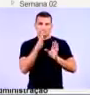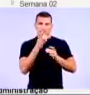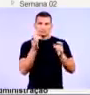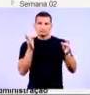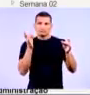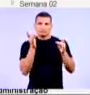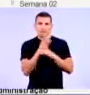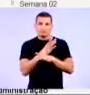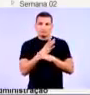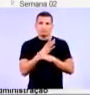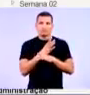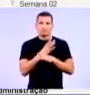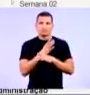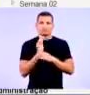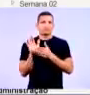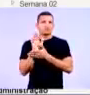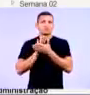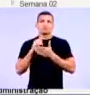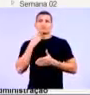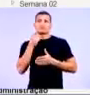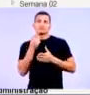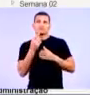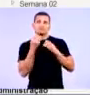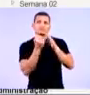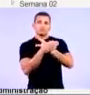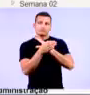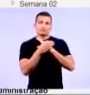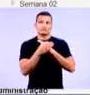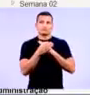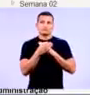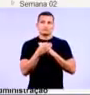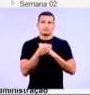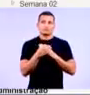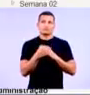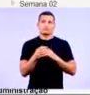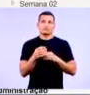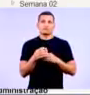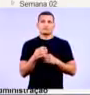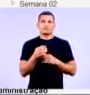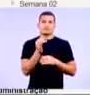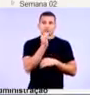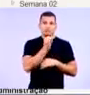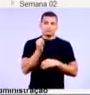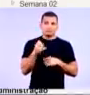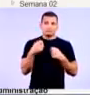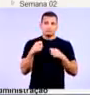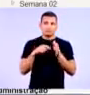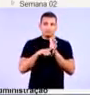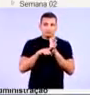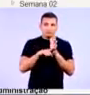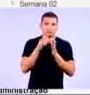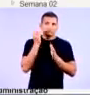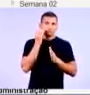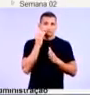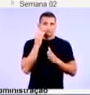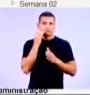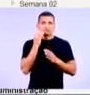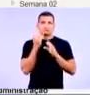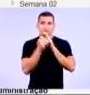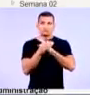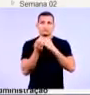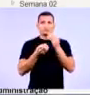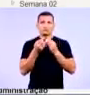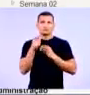ninguém mais consegue enviar a tarefa. É hora do tutor avaliar as tarefas enviadas a ele. Como que você vai visualizar